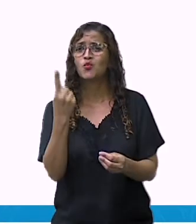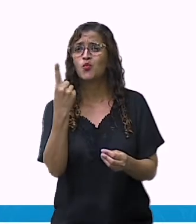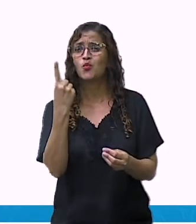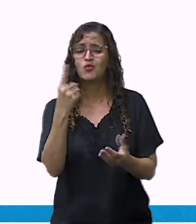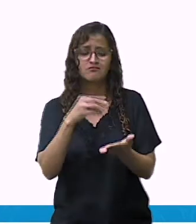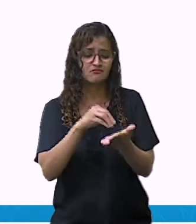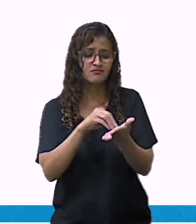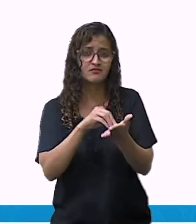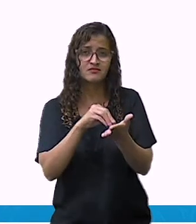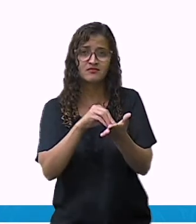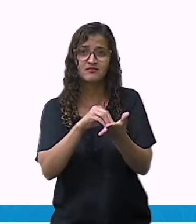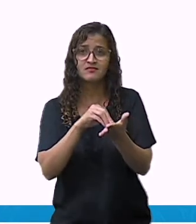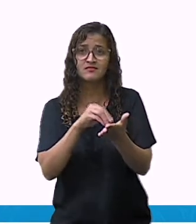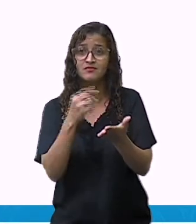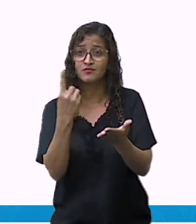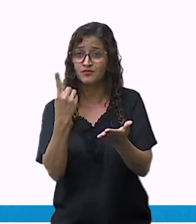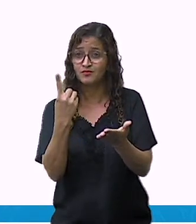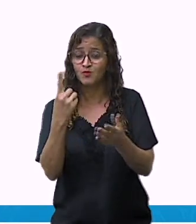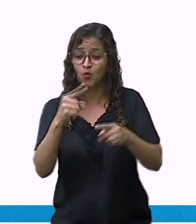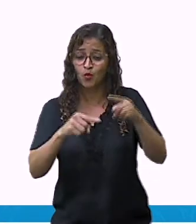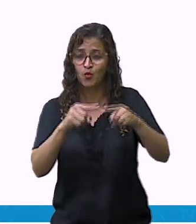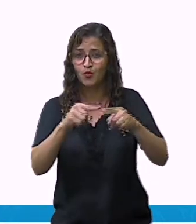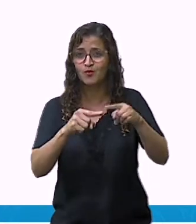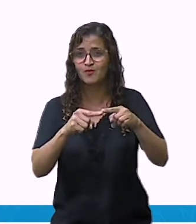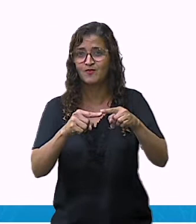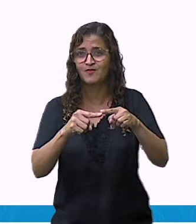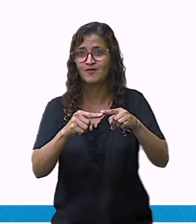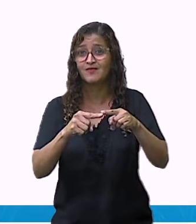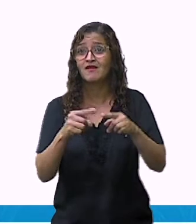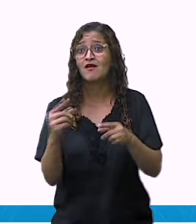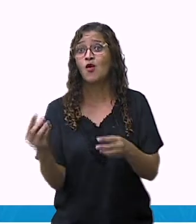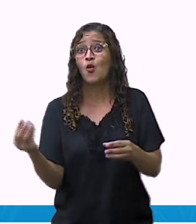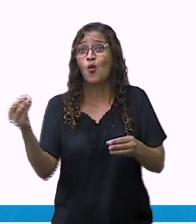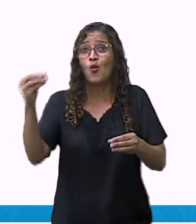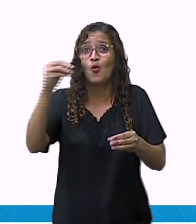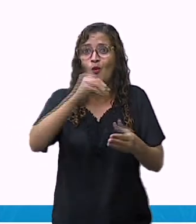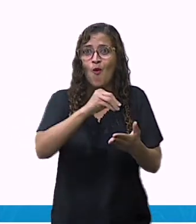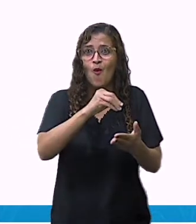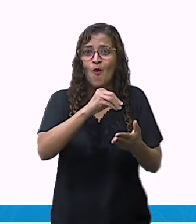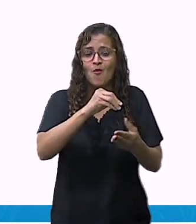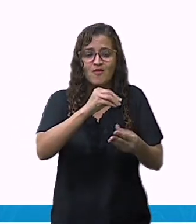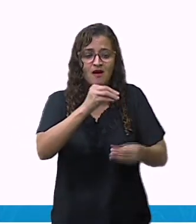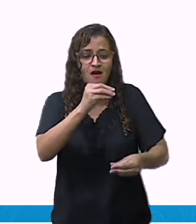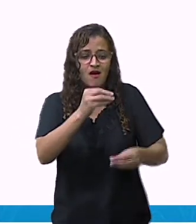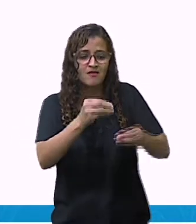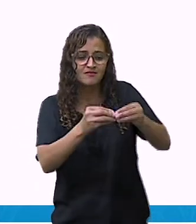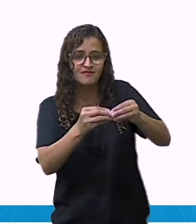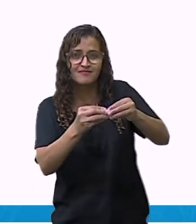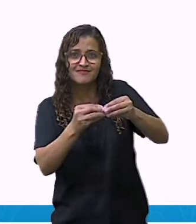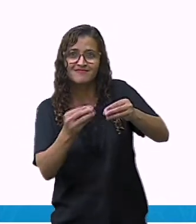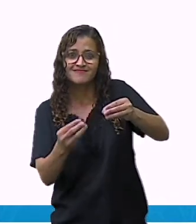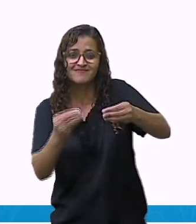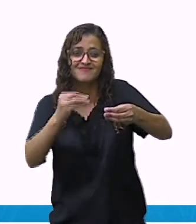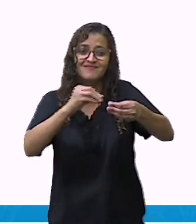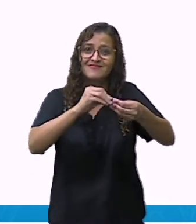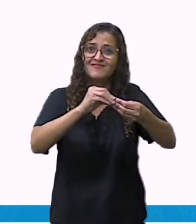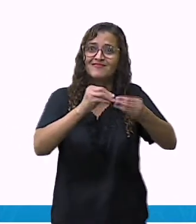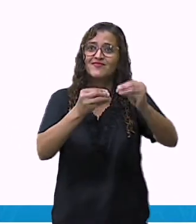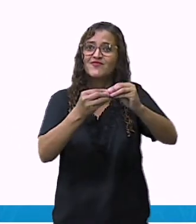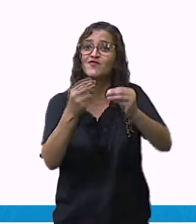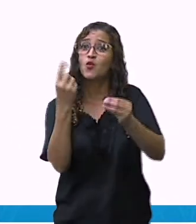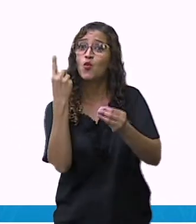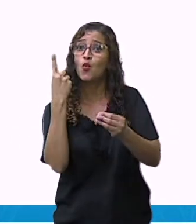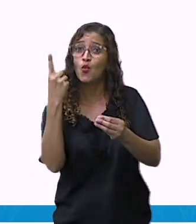dizer que essa peça está faltando o quê? Uma parte do jogo, um encaixe.